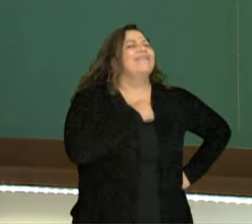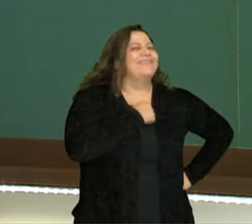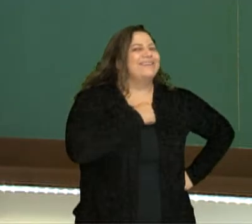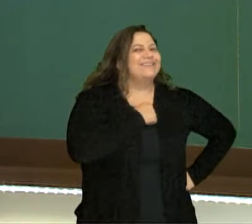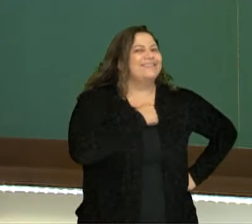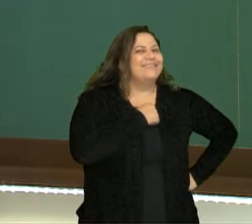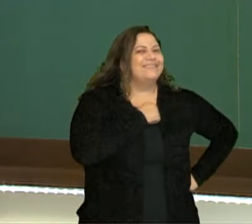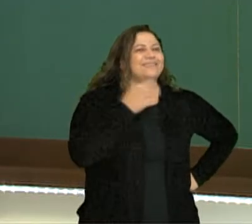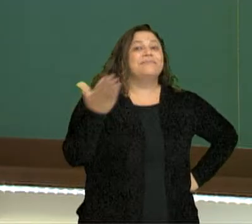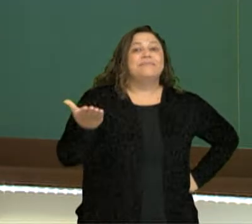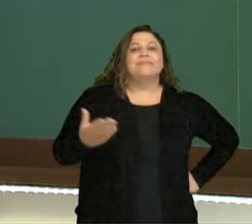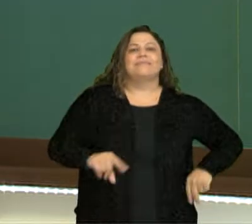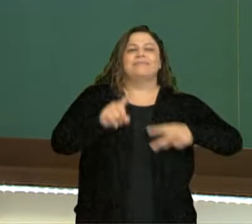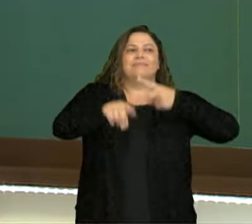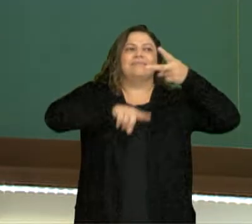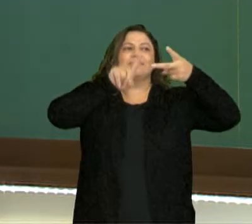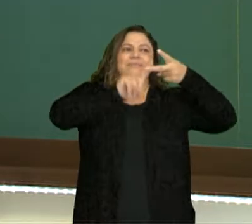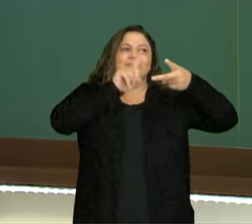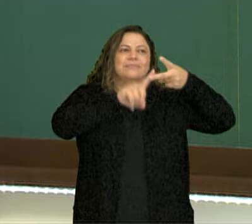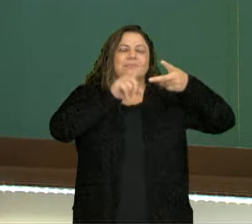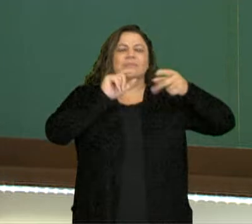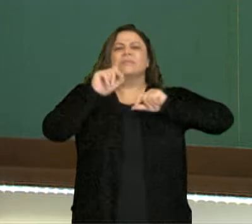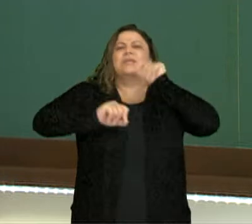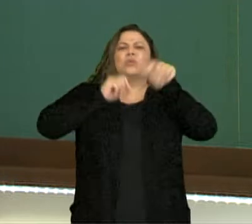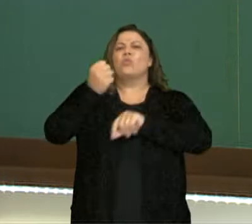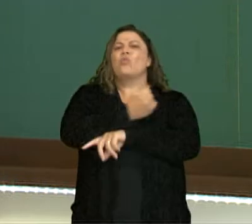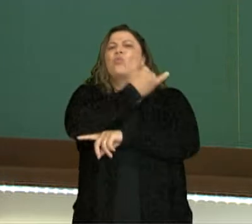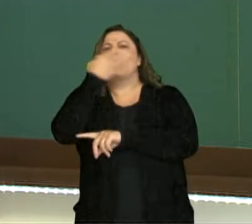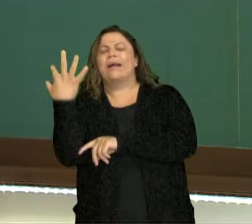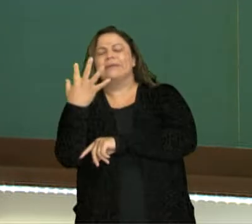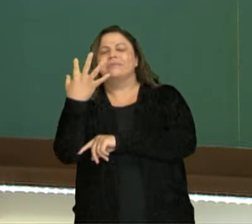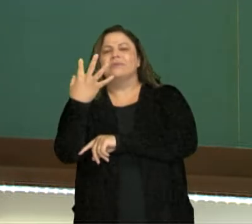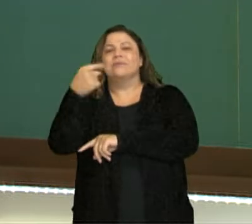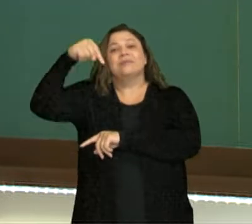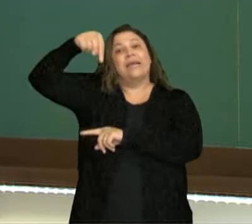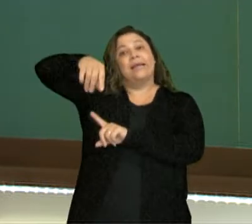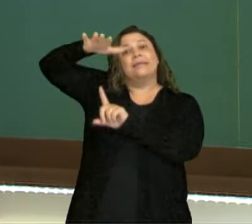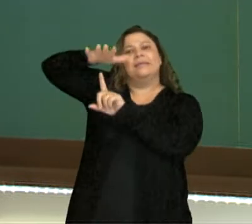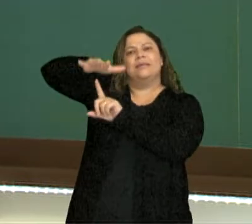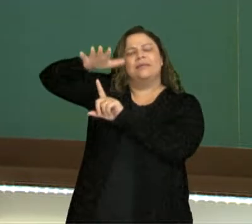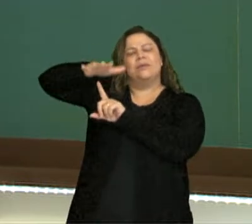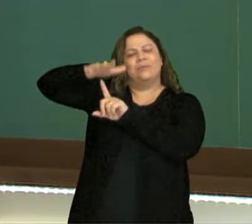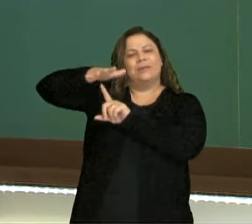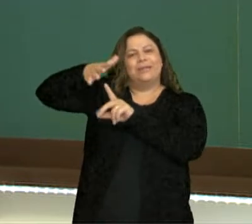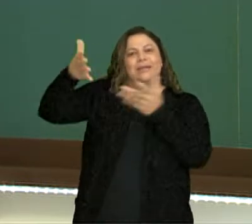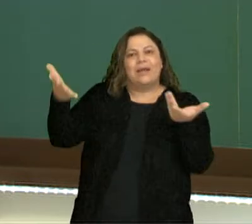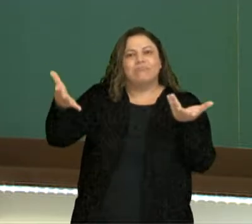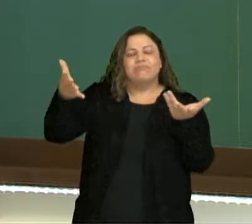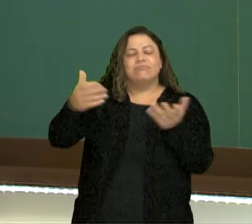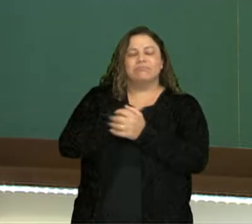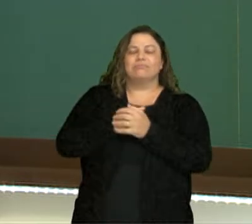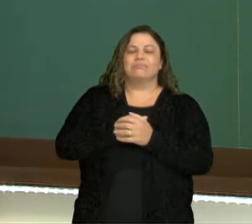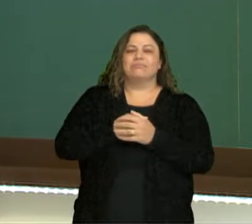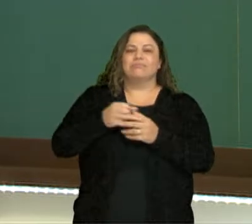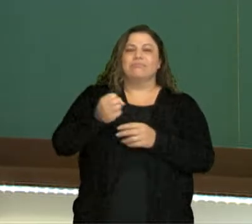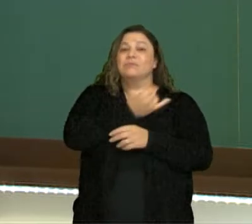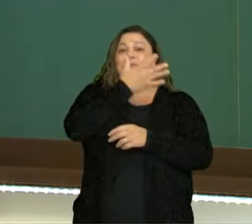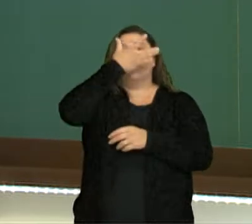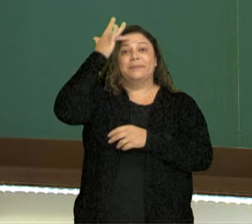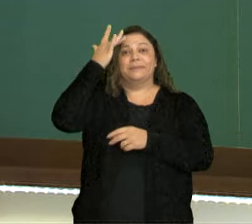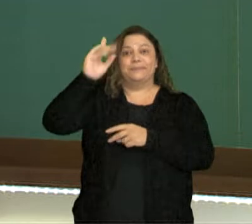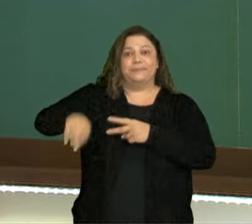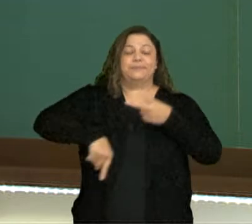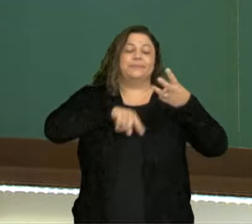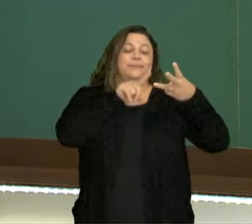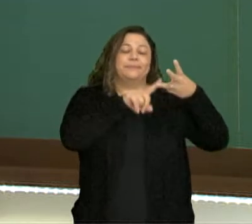lá. Qual o número populacional do estado do Paraná? Quantas pessoas temos aqui no Paraná? Qual o